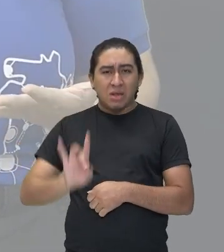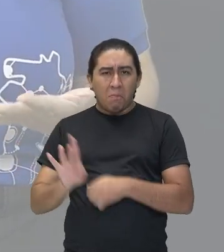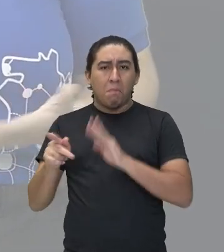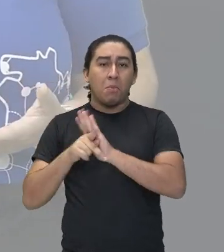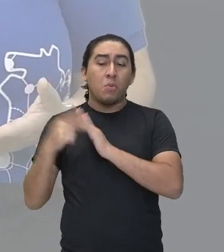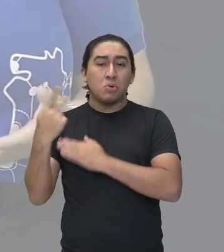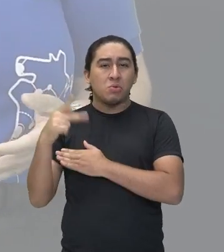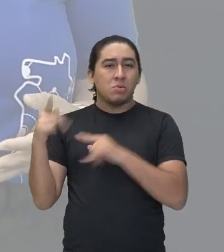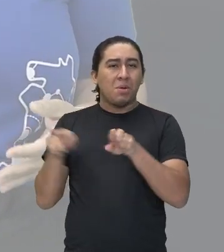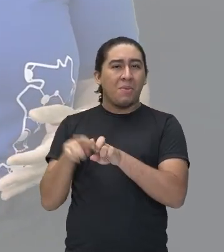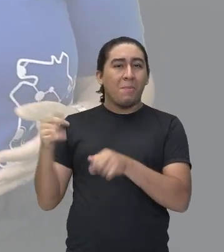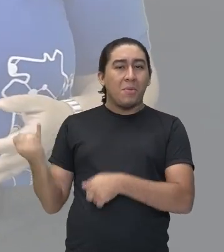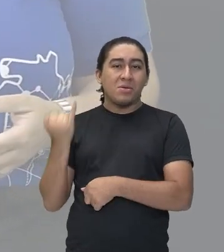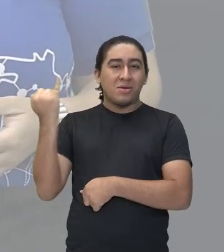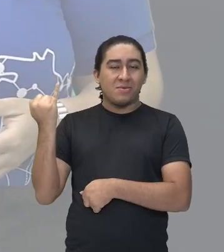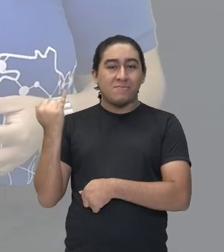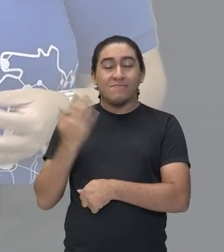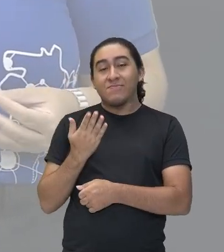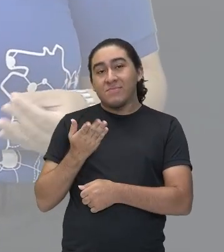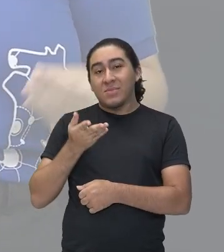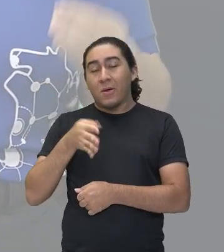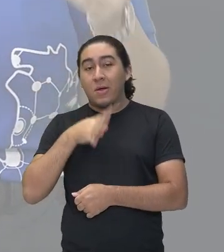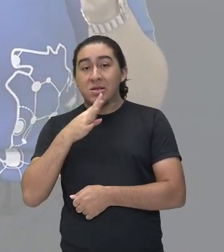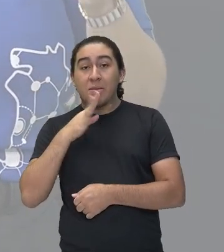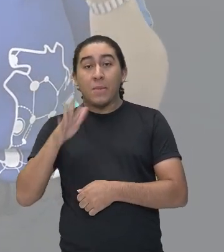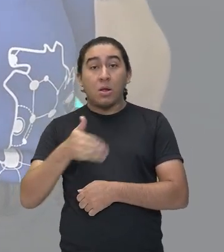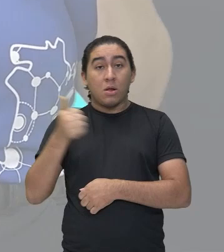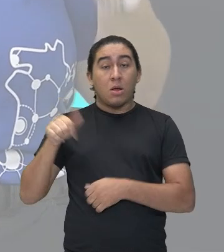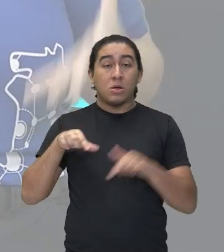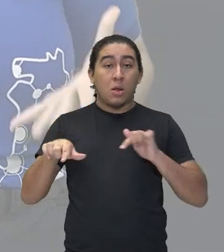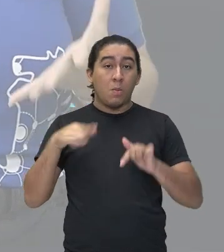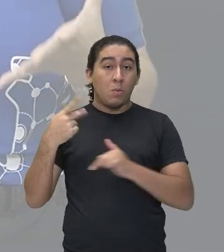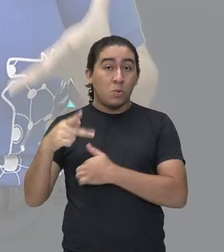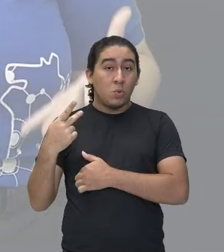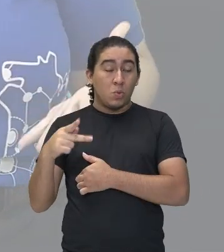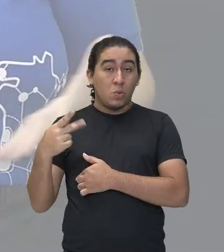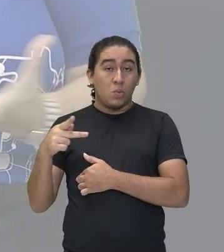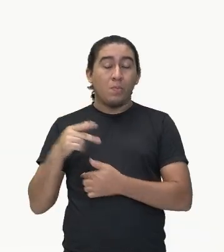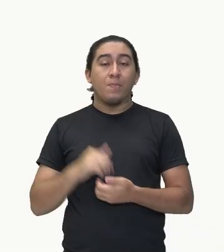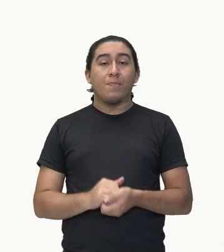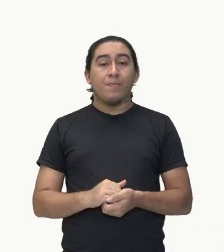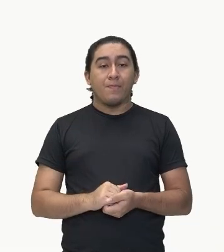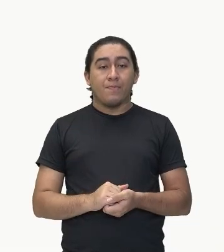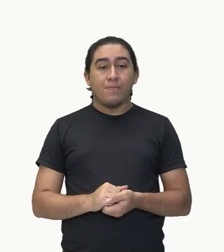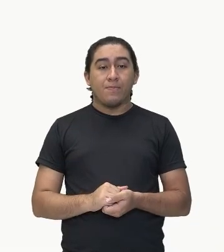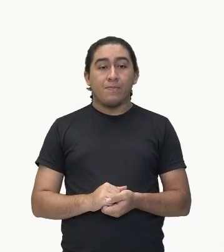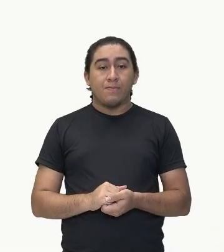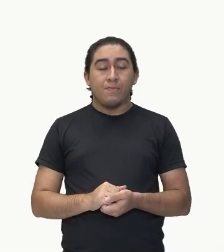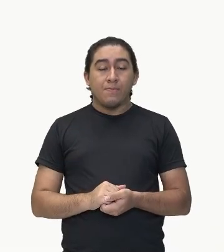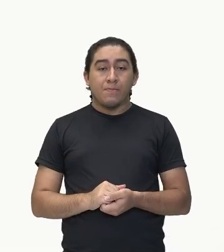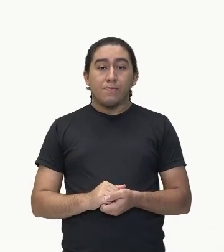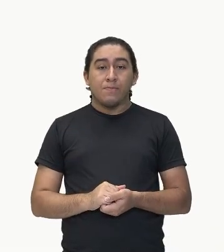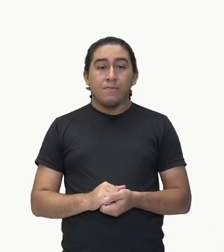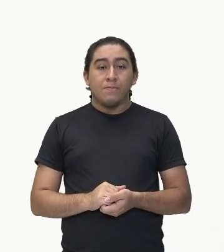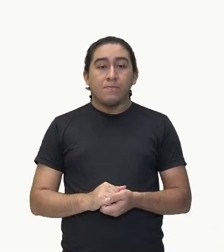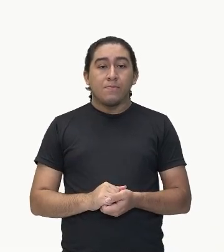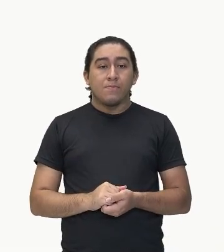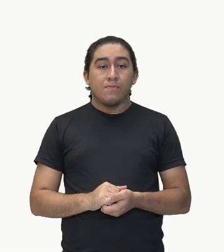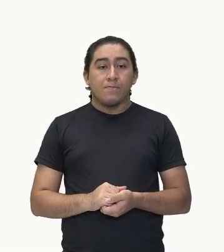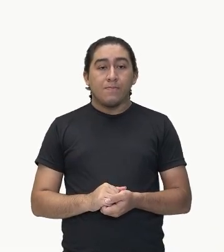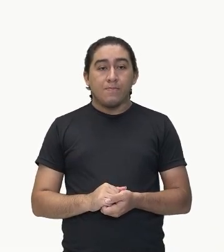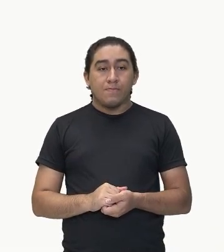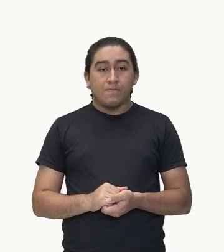tão grandiosa? Vamos então conhecer um pouco sobre o que ele escreveu. Vamos lá? Olhem